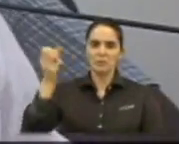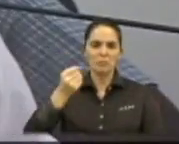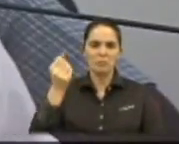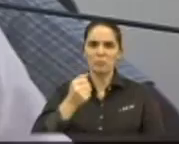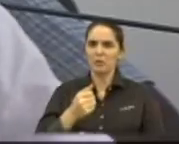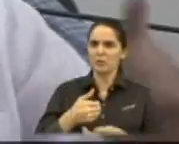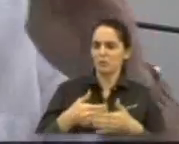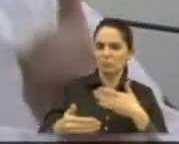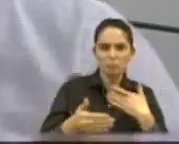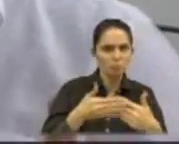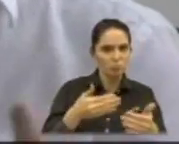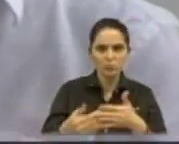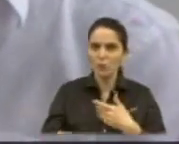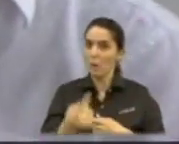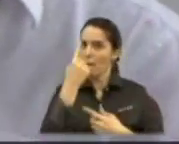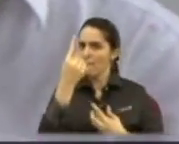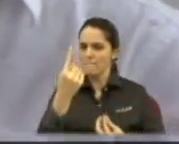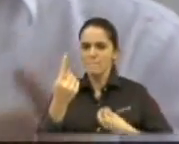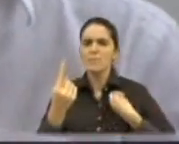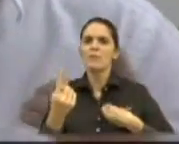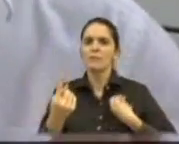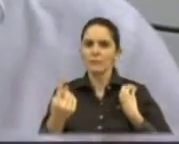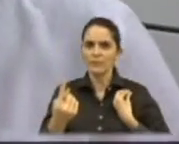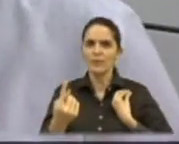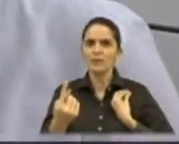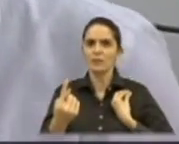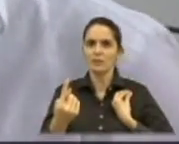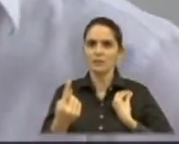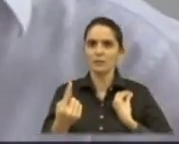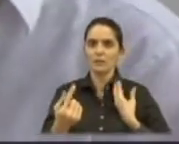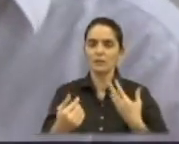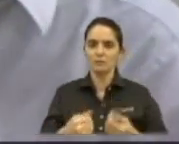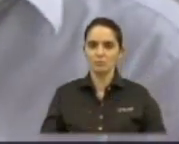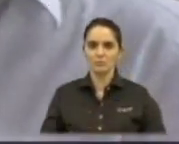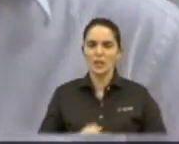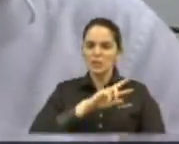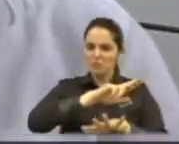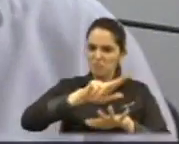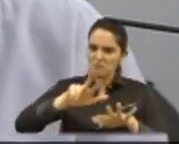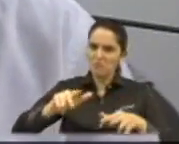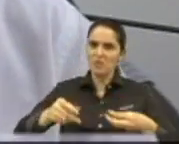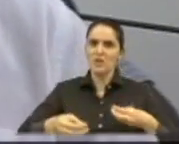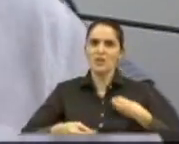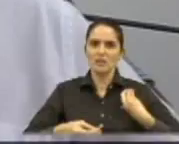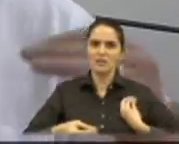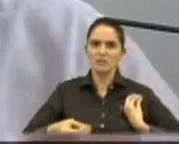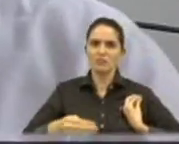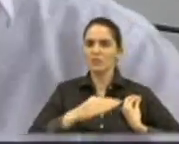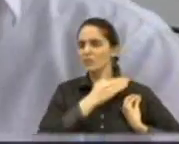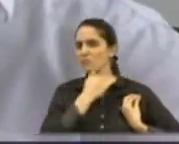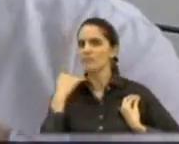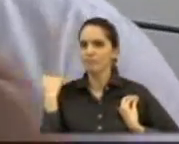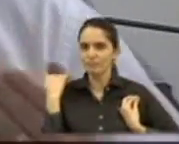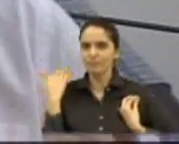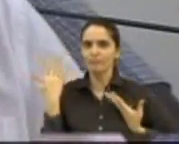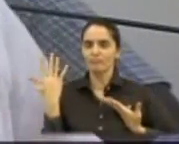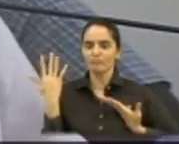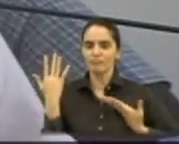não importa, é uma vida, e várias vidas foram ceifadas. A cidade de Bento